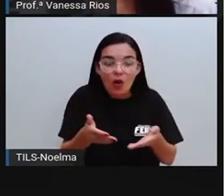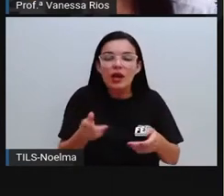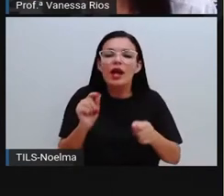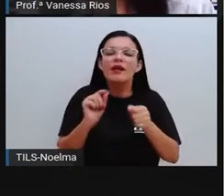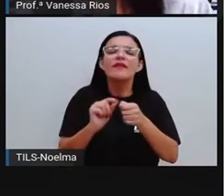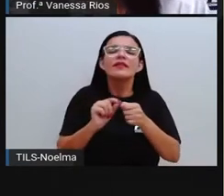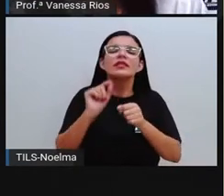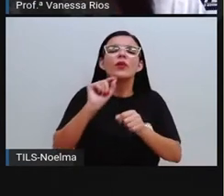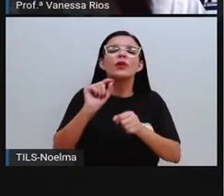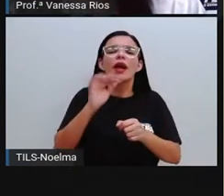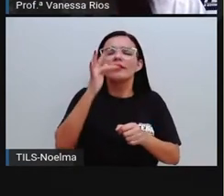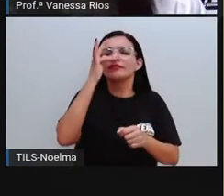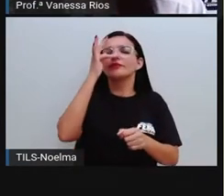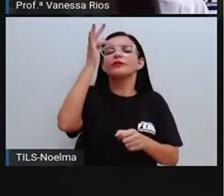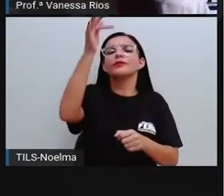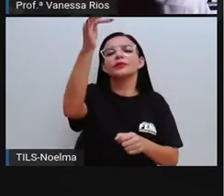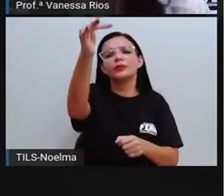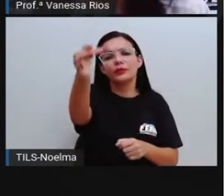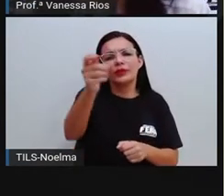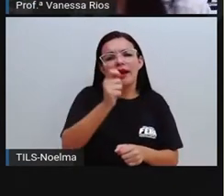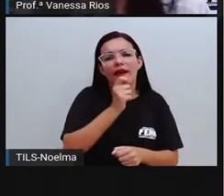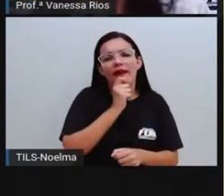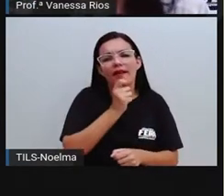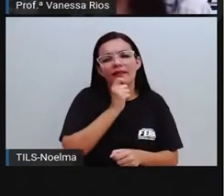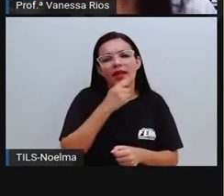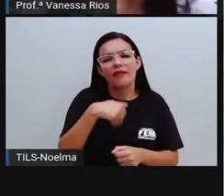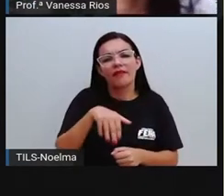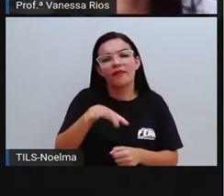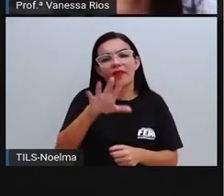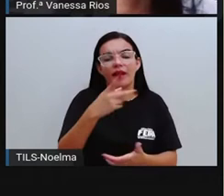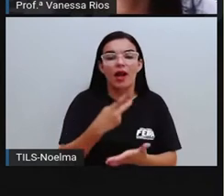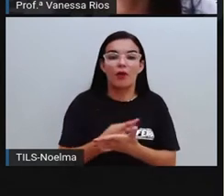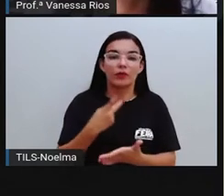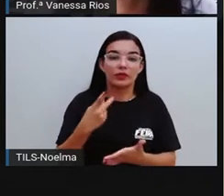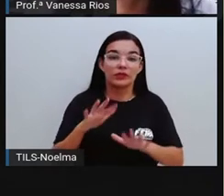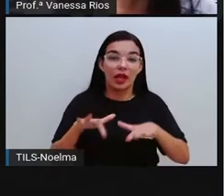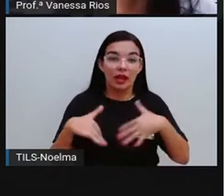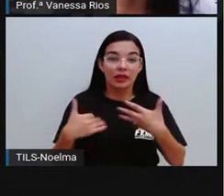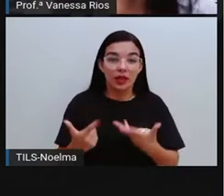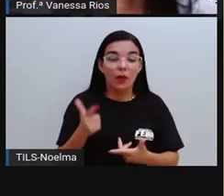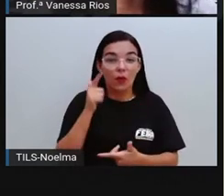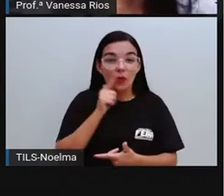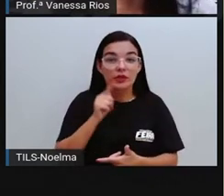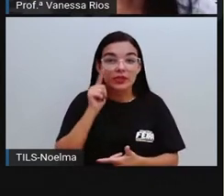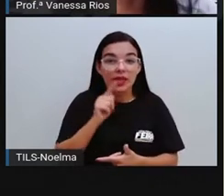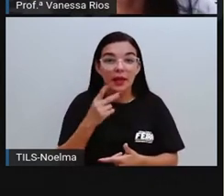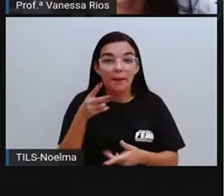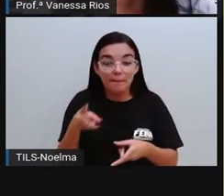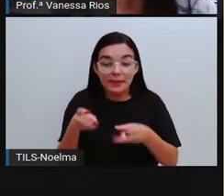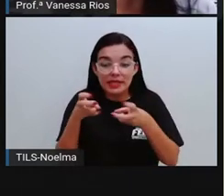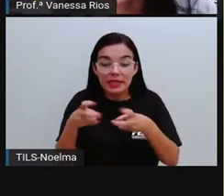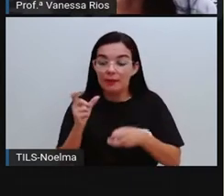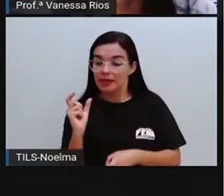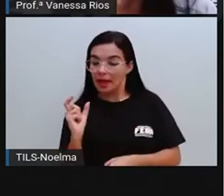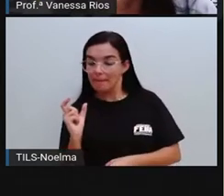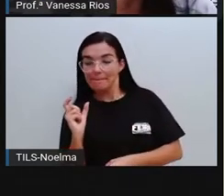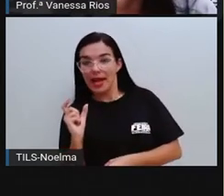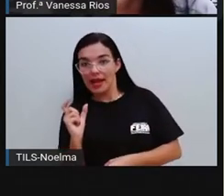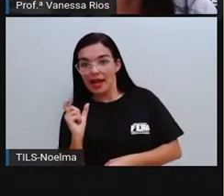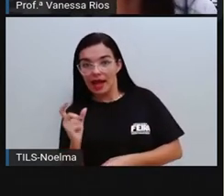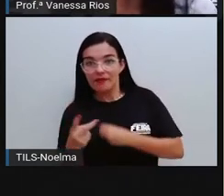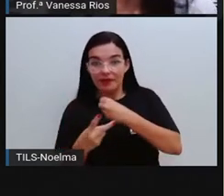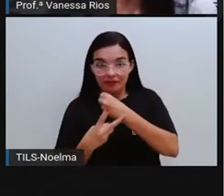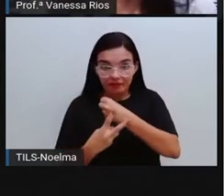e ações que ainda vão acontecer. Então, a gente consegue perceber nas palavras classificadas